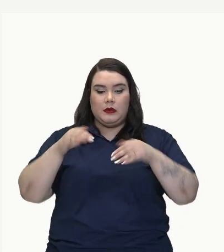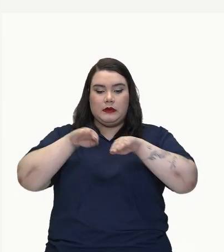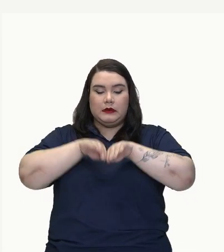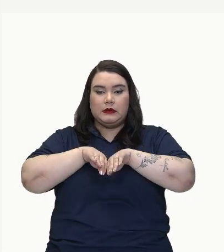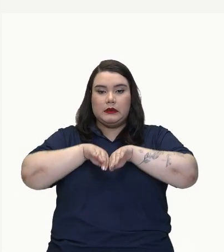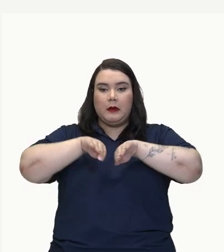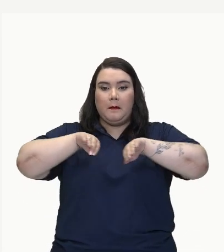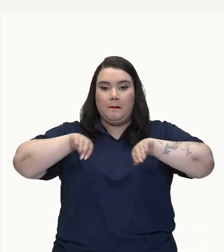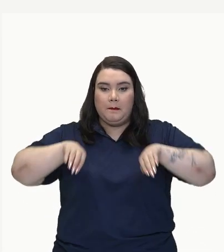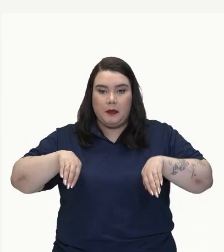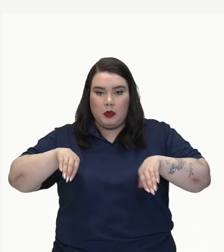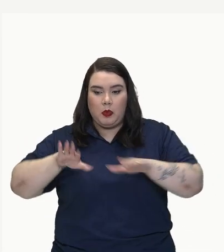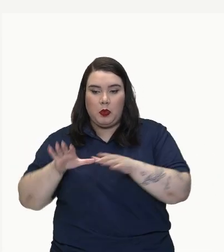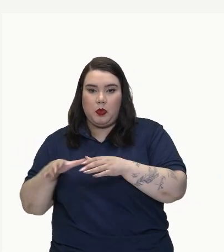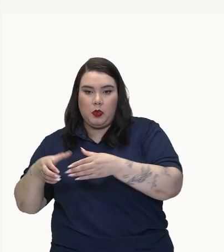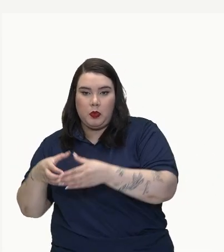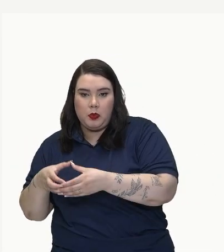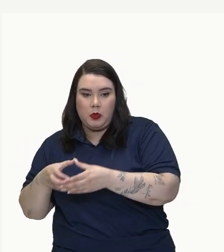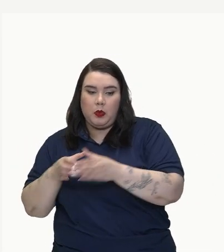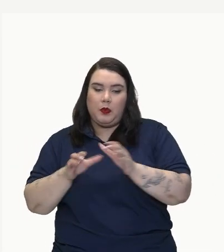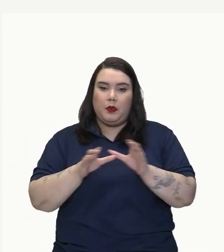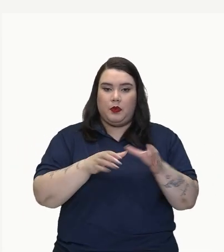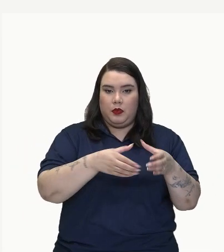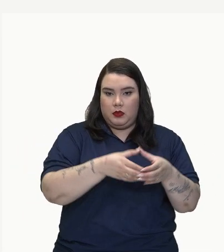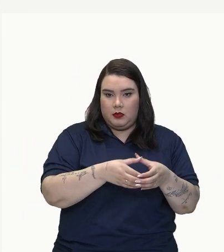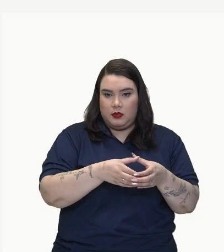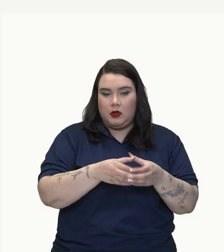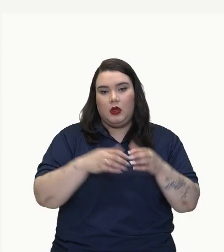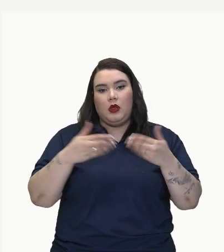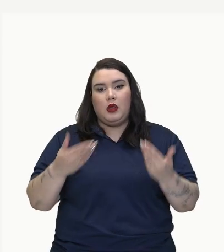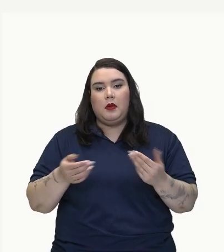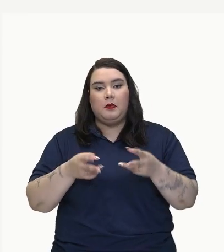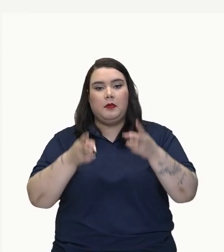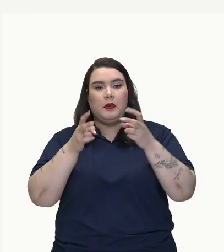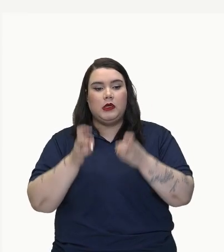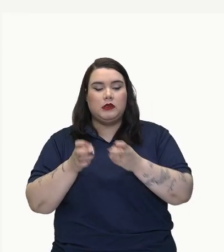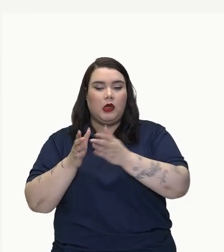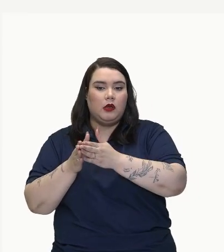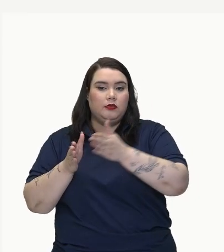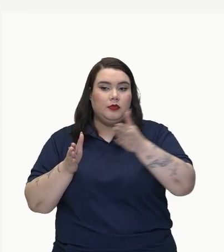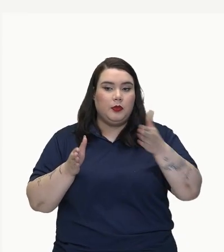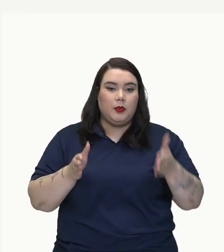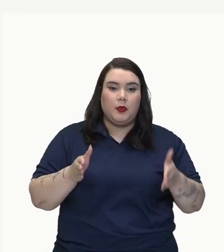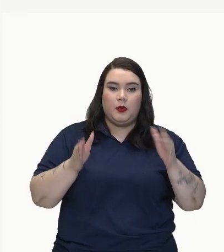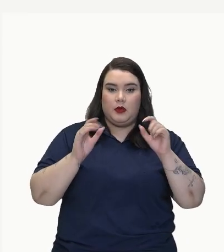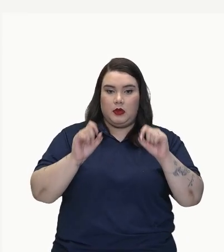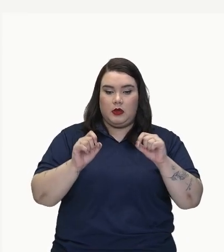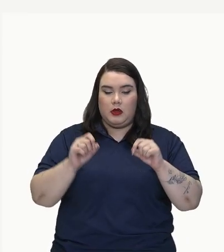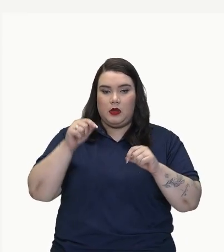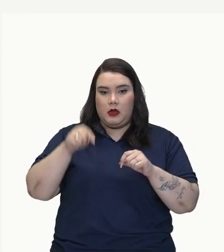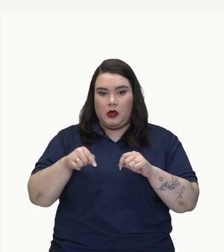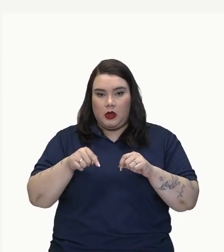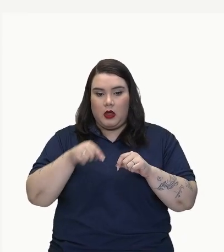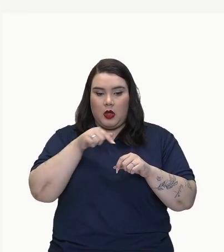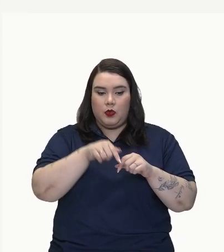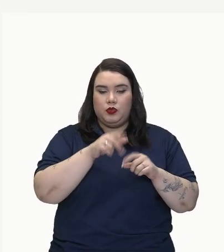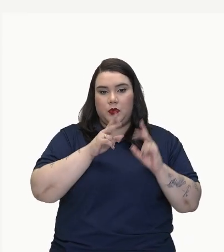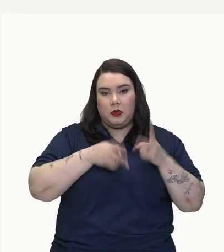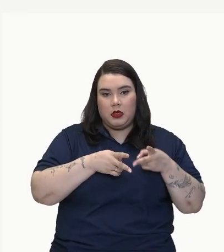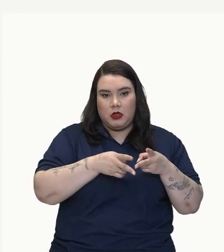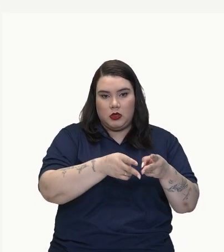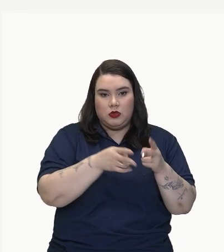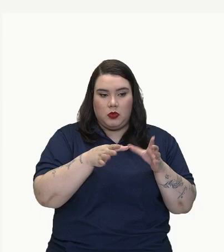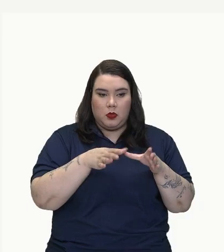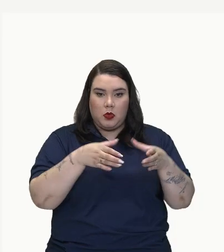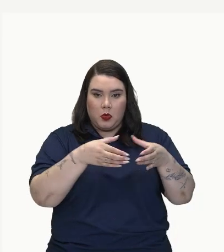essa população. E aí, o que a gente vai observar em sequência? Que essa população, ela permaneceu como